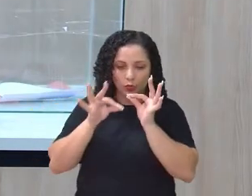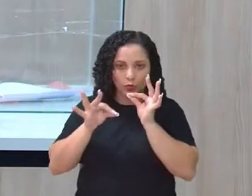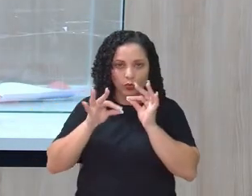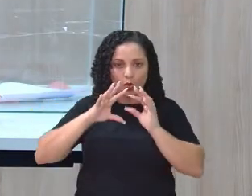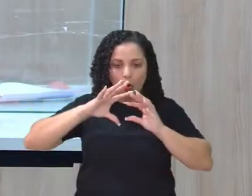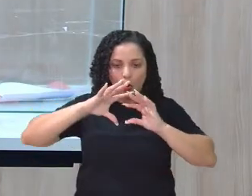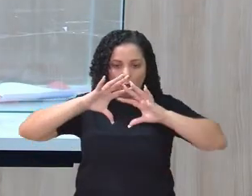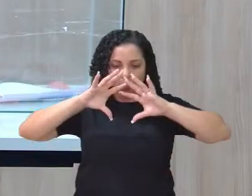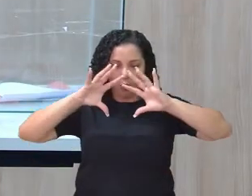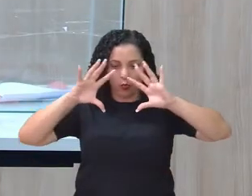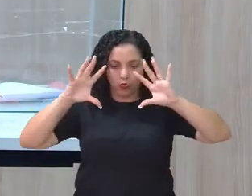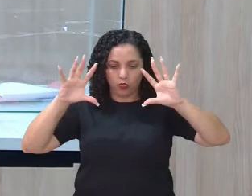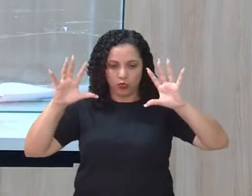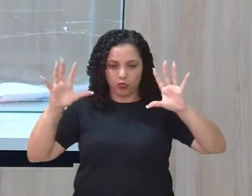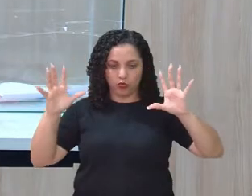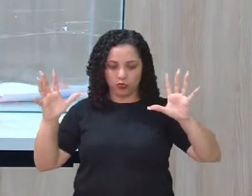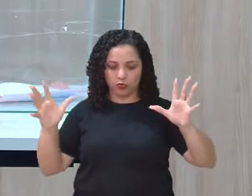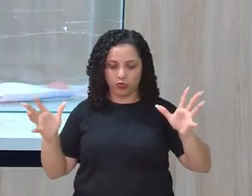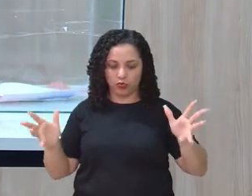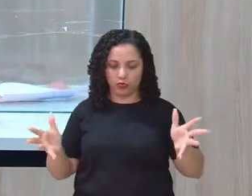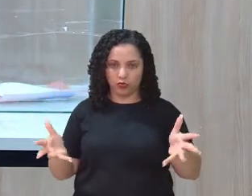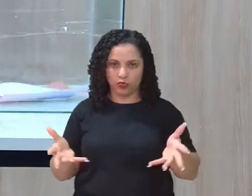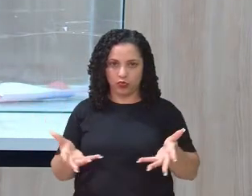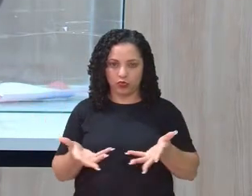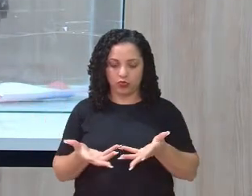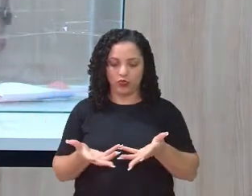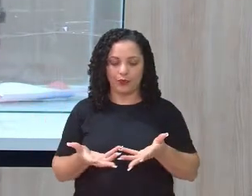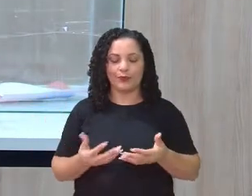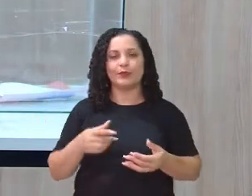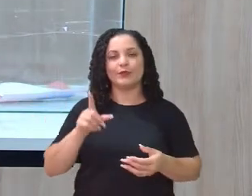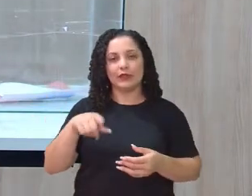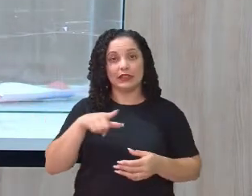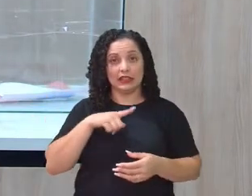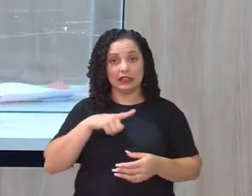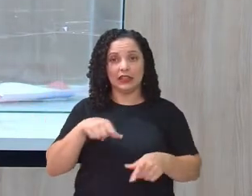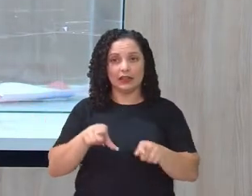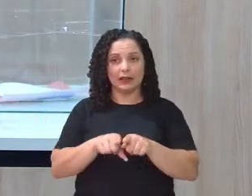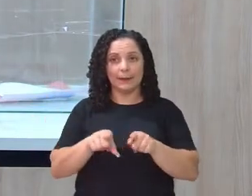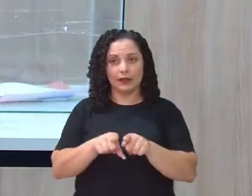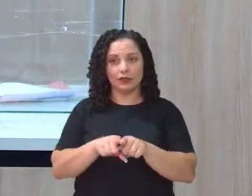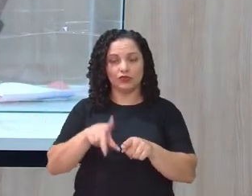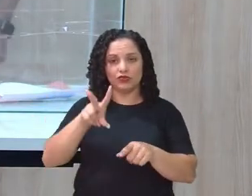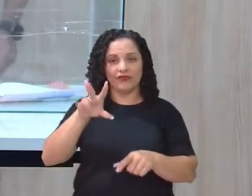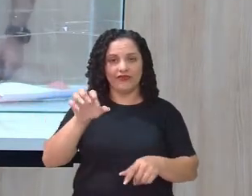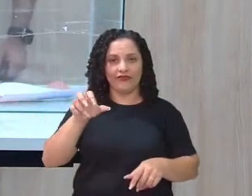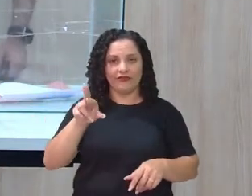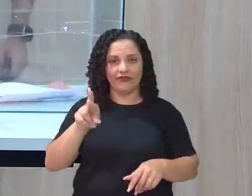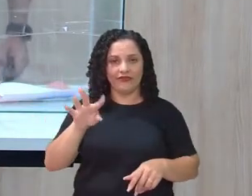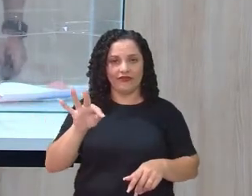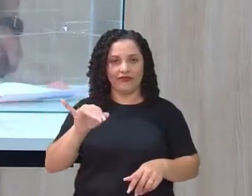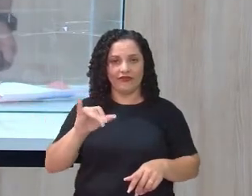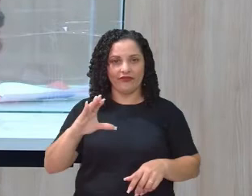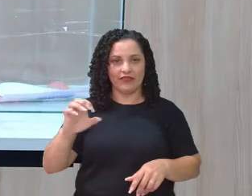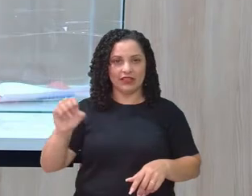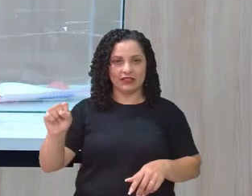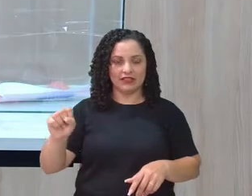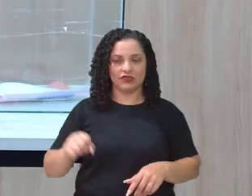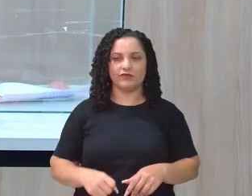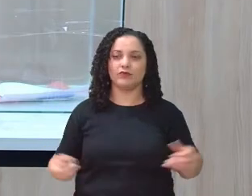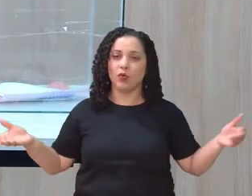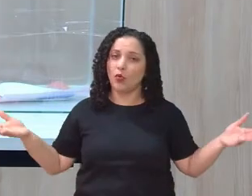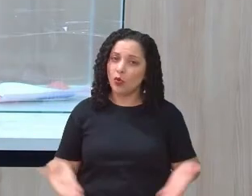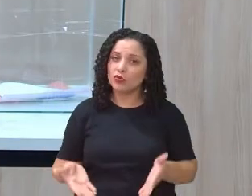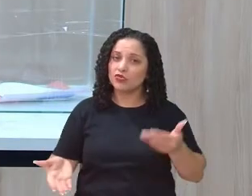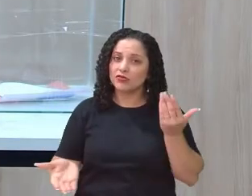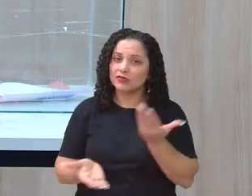arredondar também as pontas, né, que são os vértices, beleza? Então, na aula de hoje, a gente vai